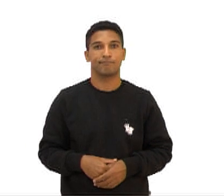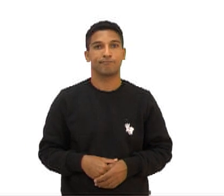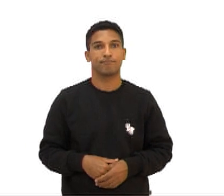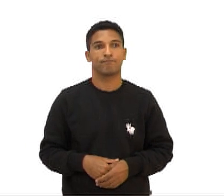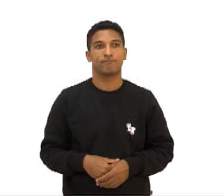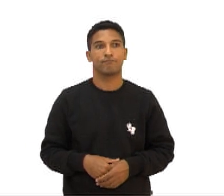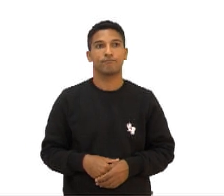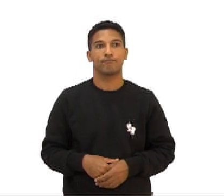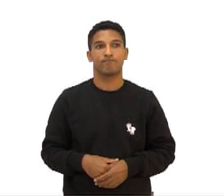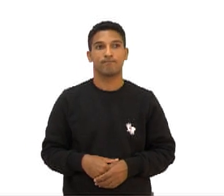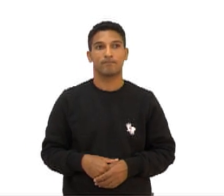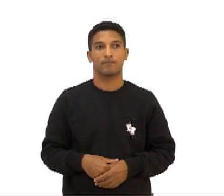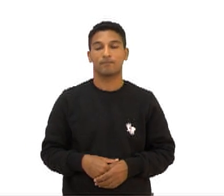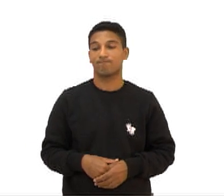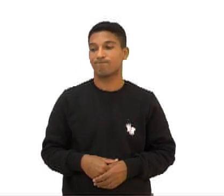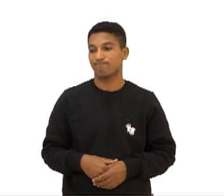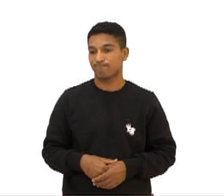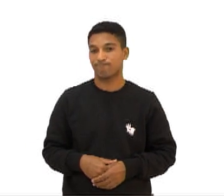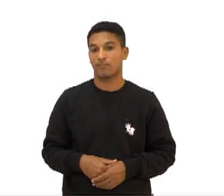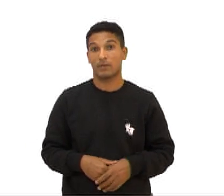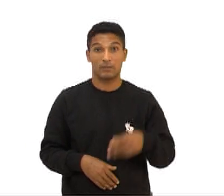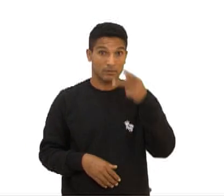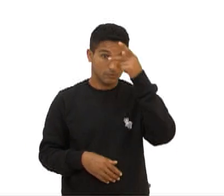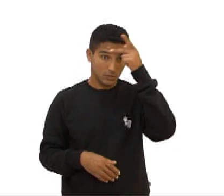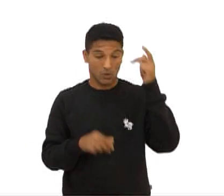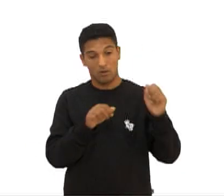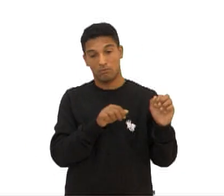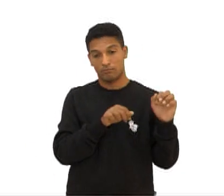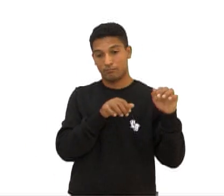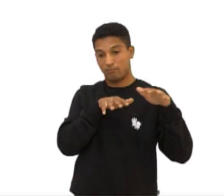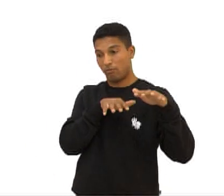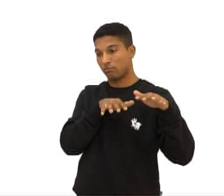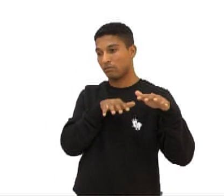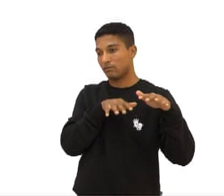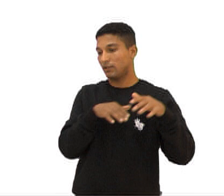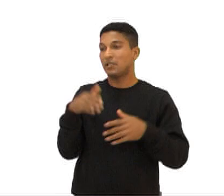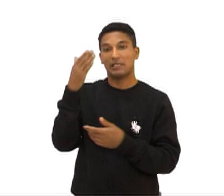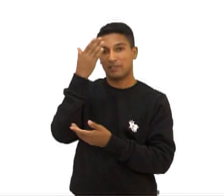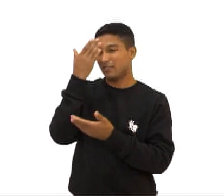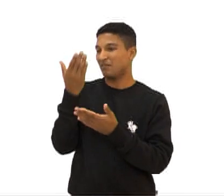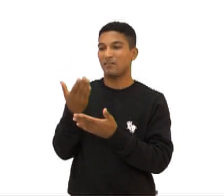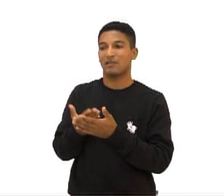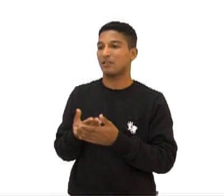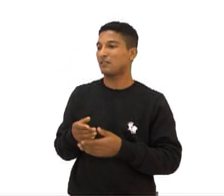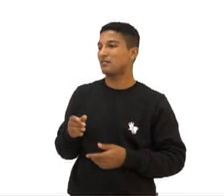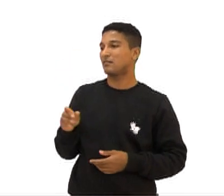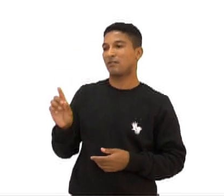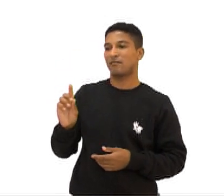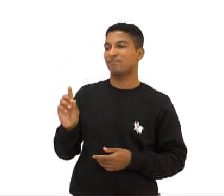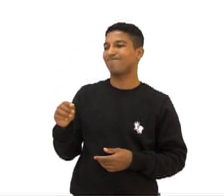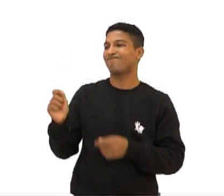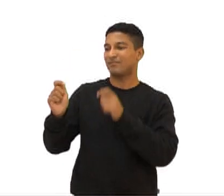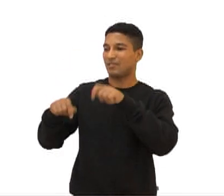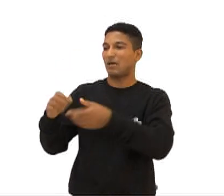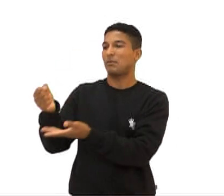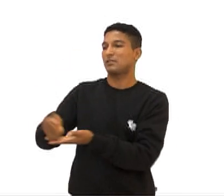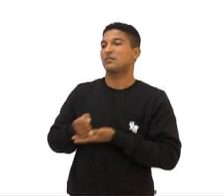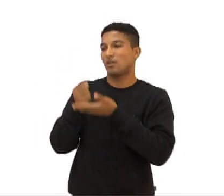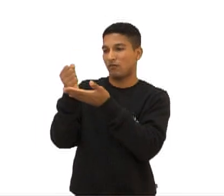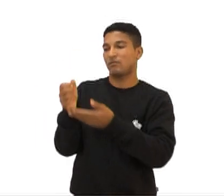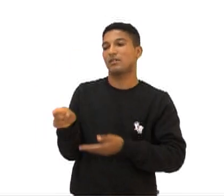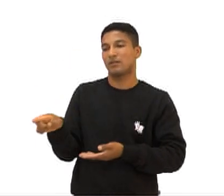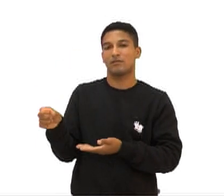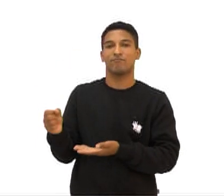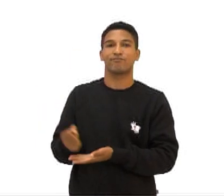houvesse meios de salvá-lo. A. No período acima, uma oração principal e uma